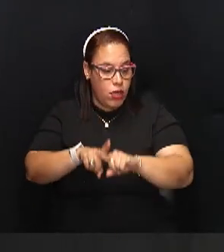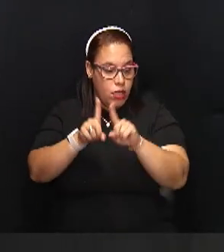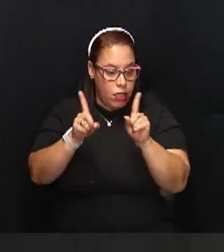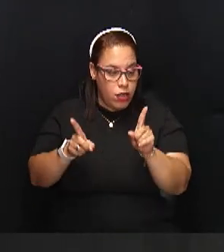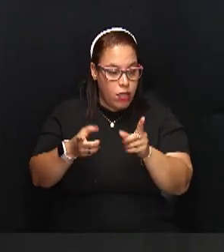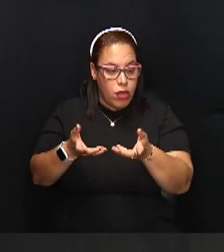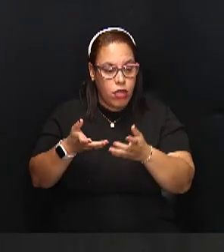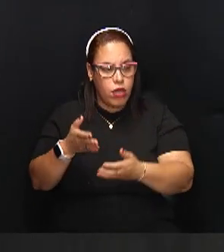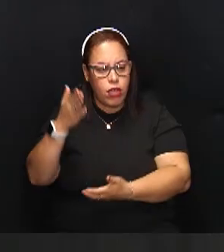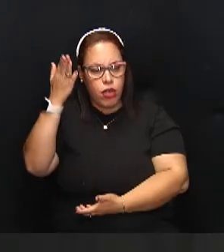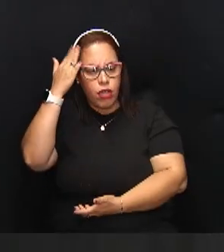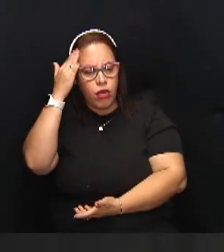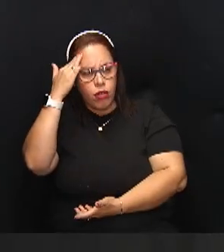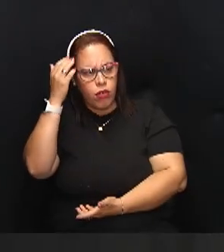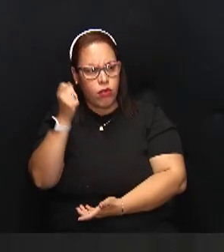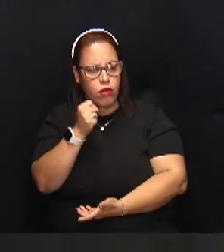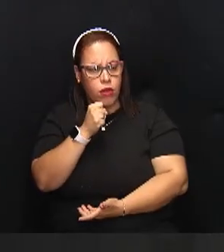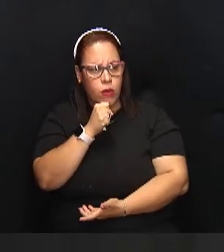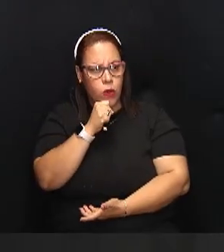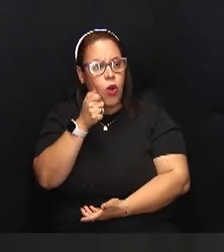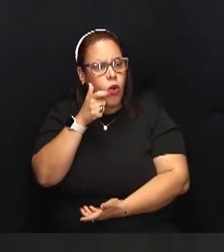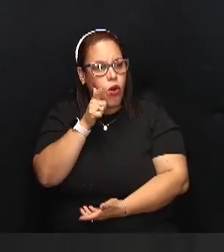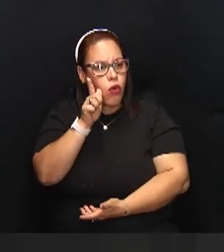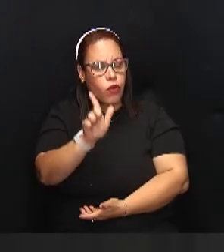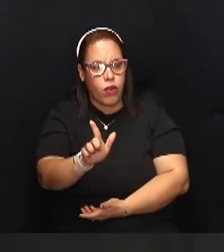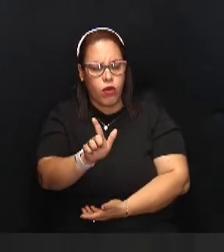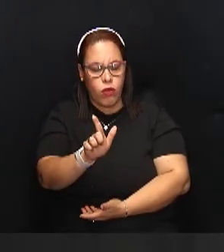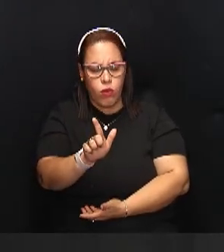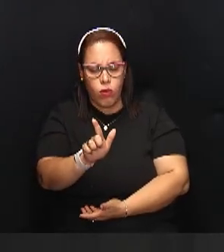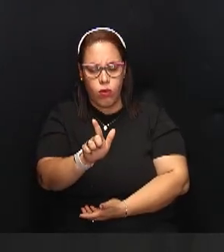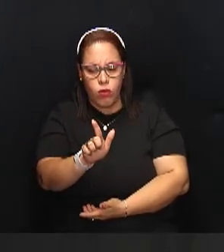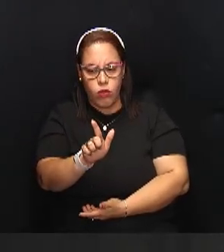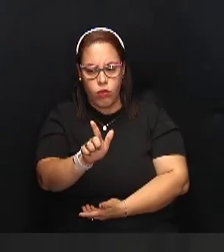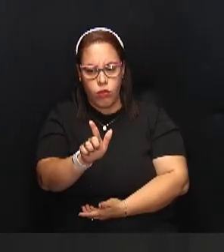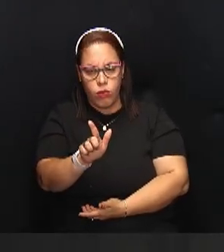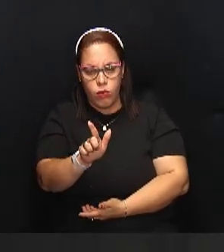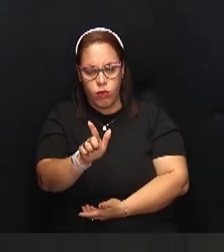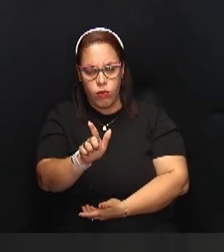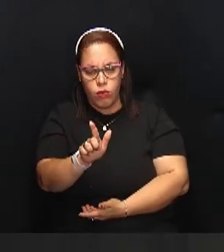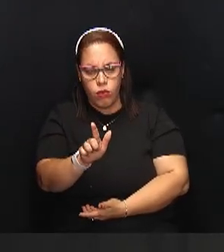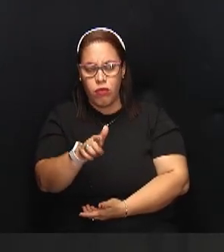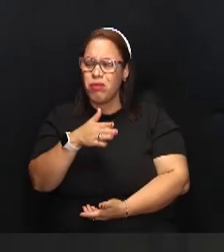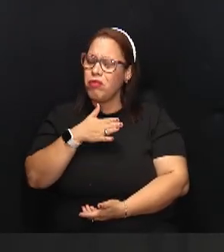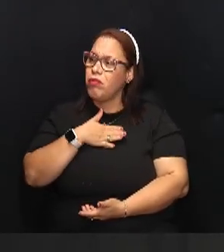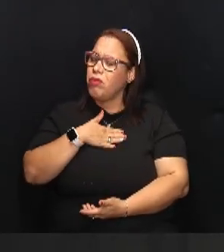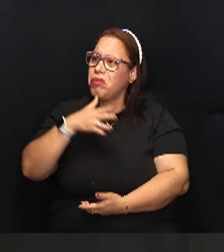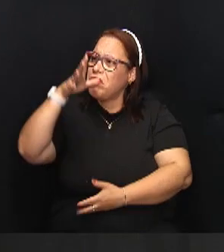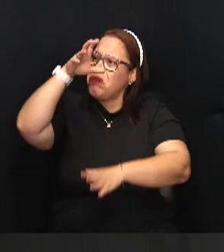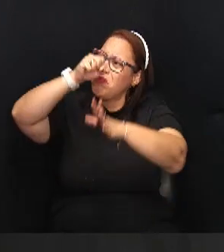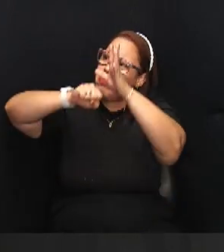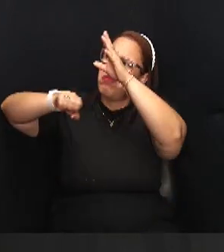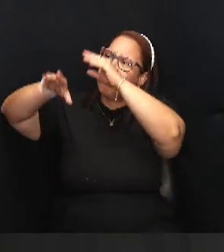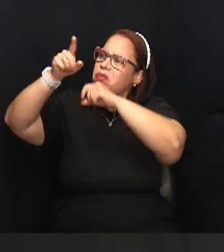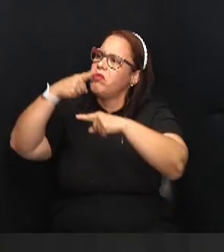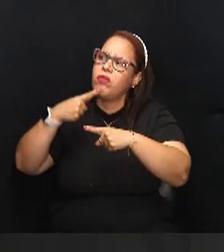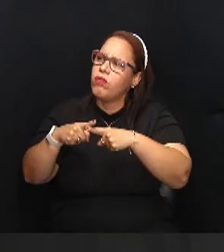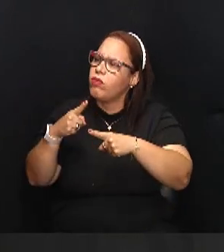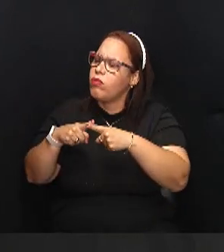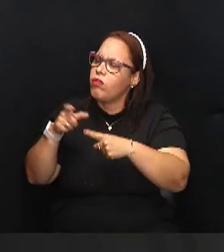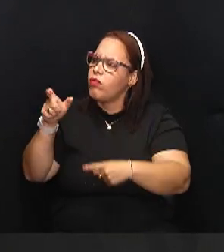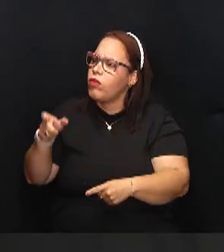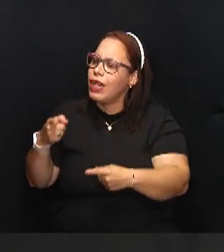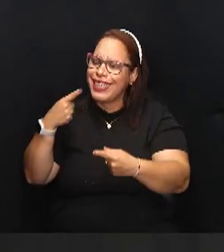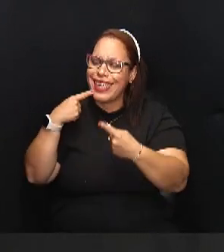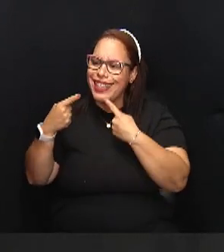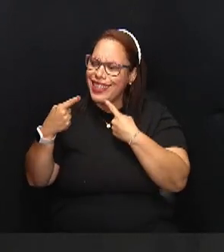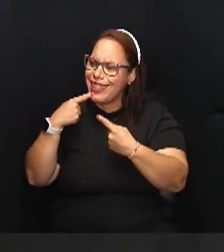queria saber se eu conseguiria, né, levar a termo isso. E para mim foi um grande aprendizado, porque eu sempre fui uma pessoa de